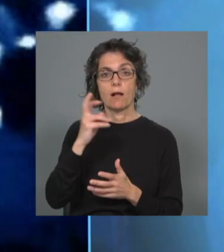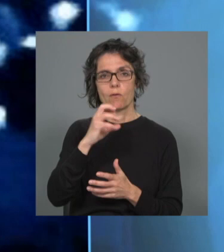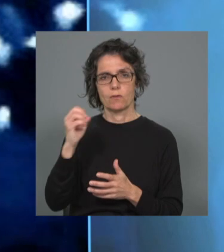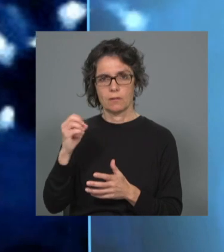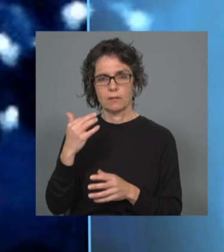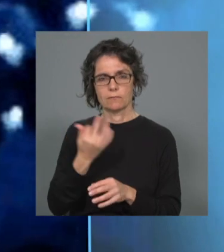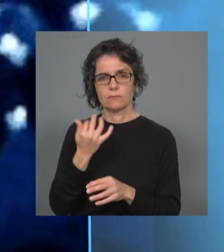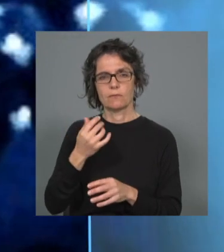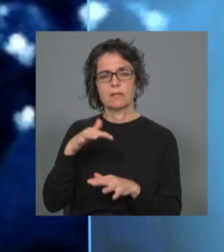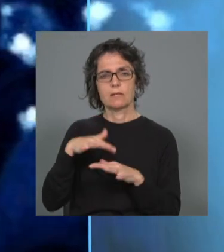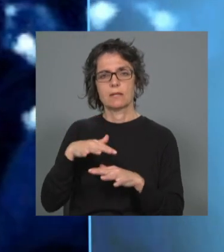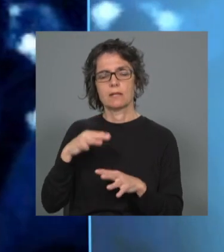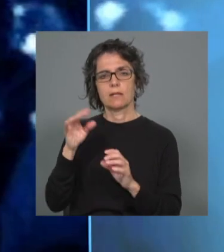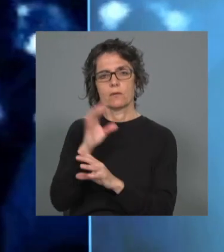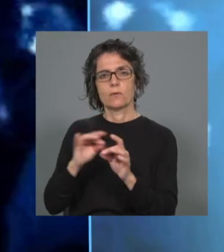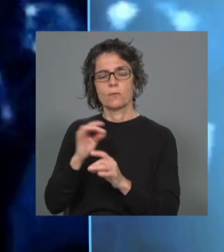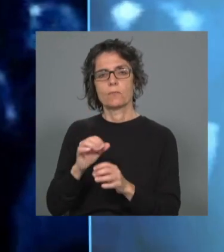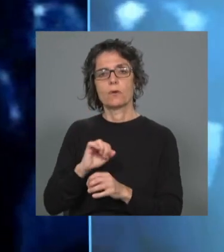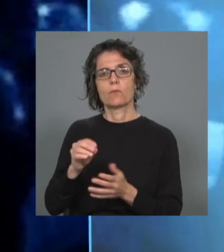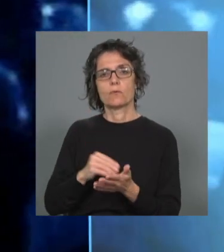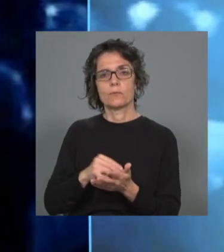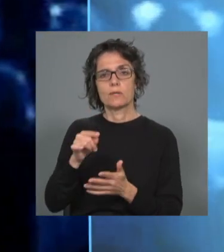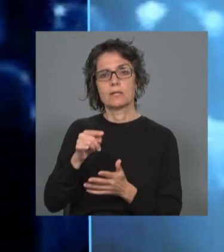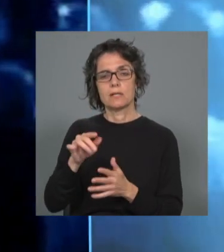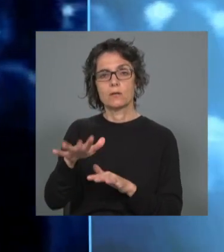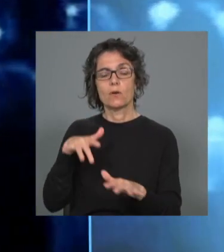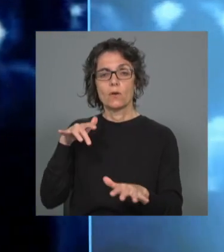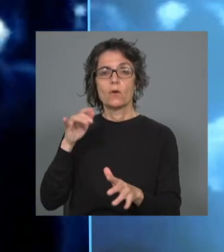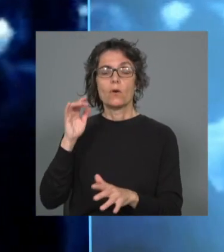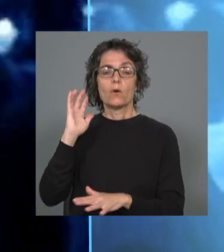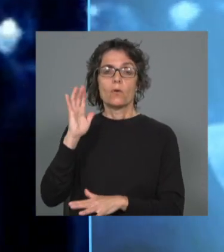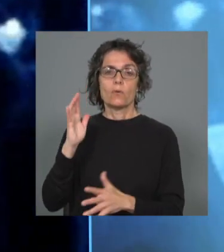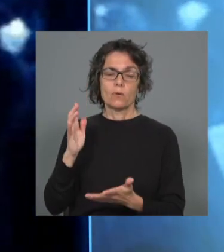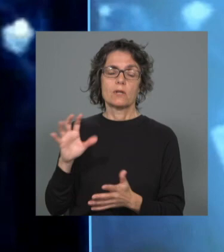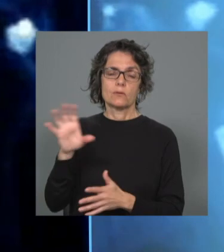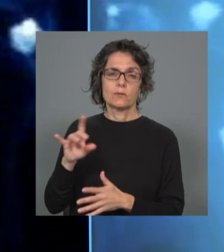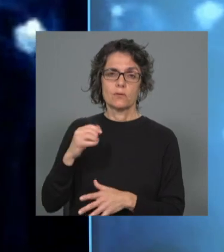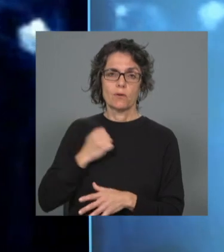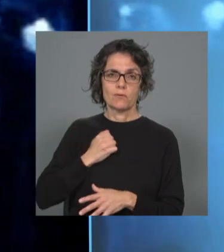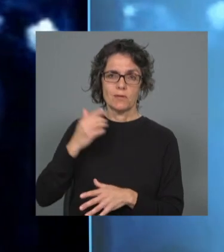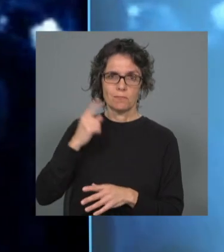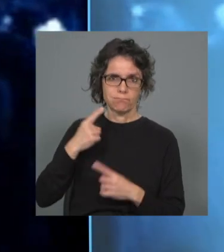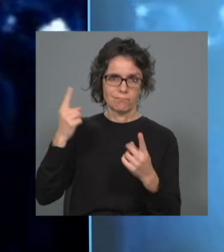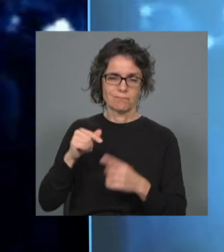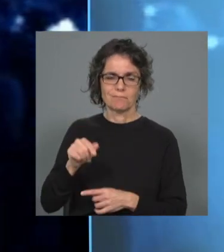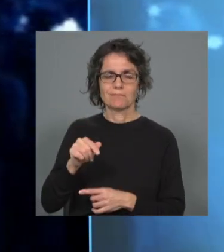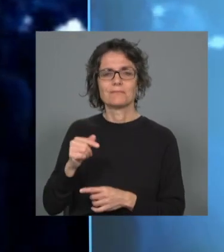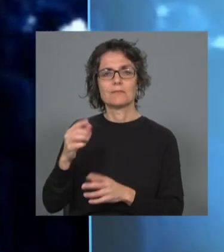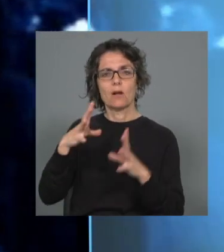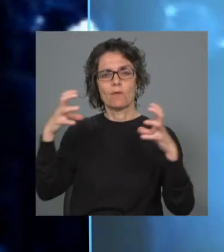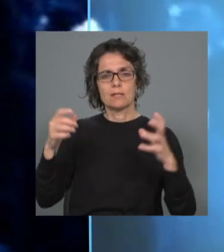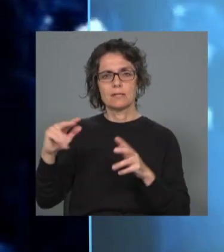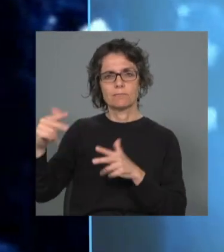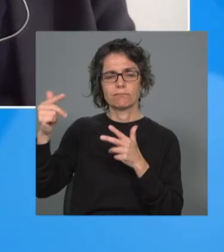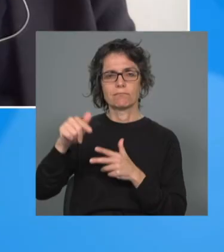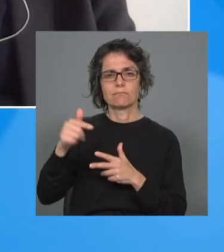Rede Europeia Antipobreza, que vão ser assinalados com o Congresso Nacional, que arranca já no próximo sábado. Connosco, via Skype, está o Padre